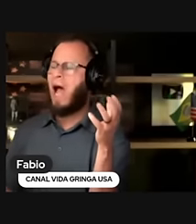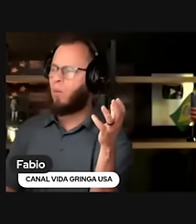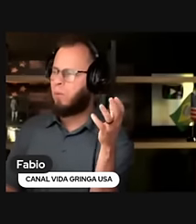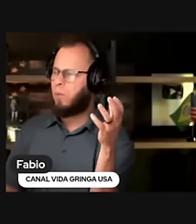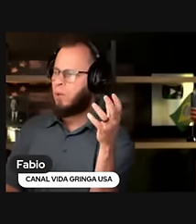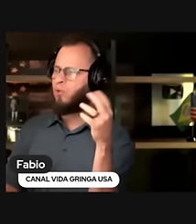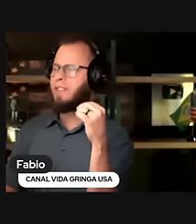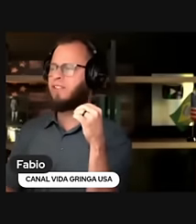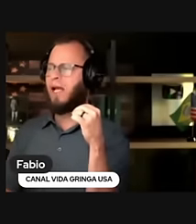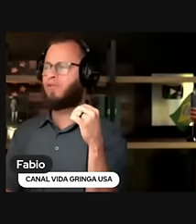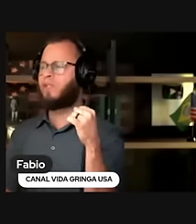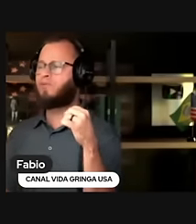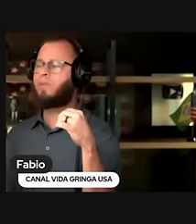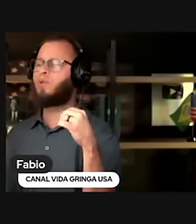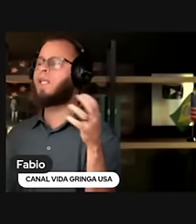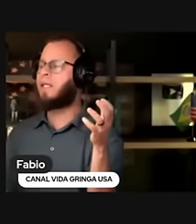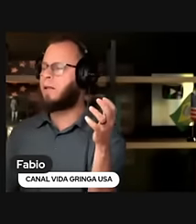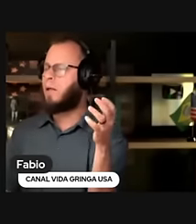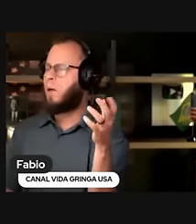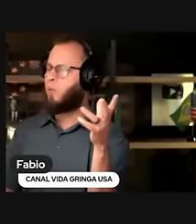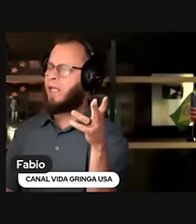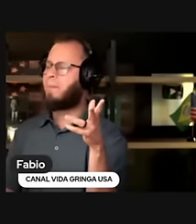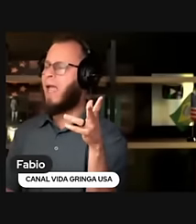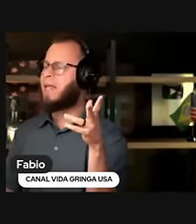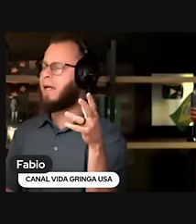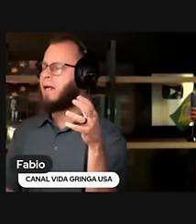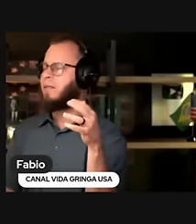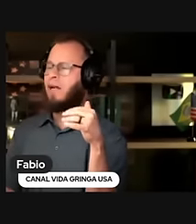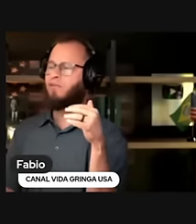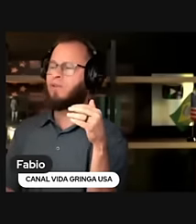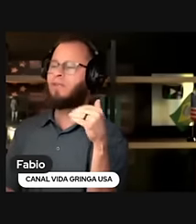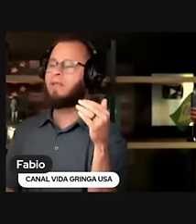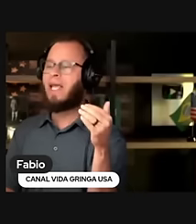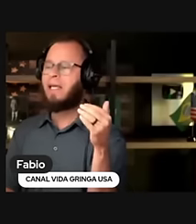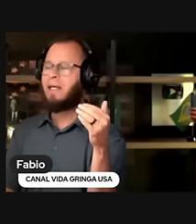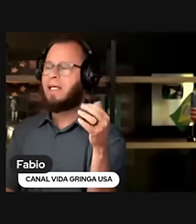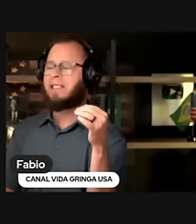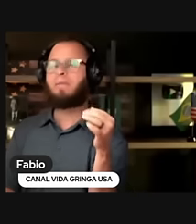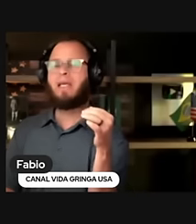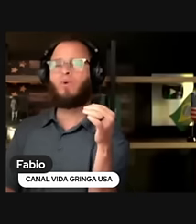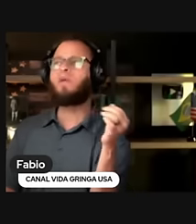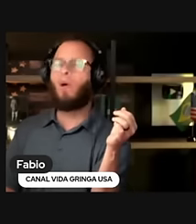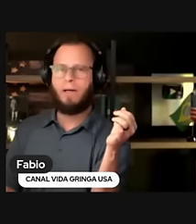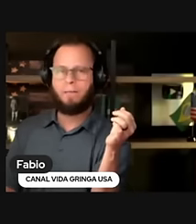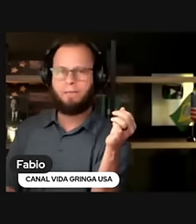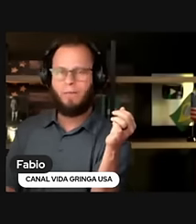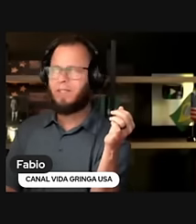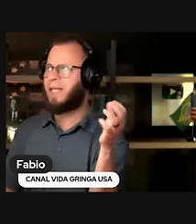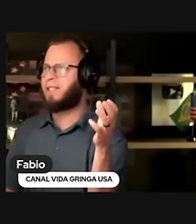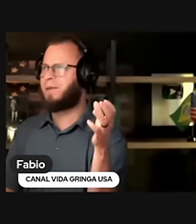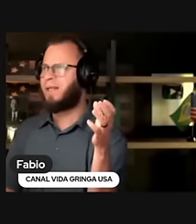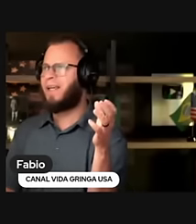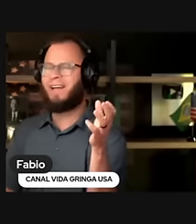moral dos Estados Unidos diminuiria porque a América terá votado nele sabendo o pior